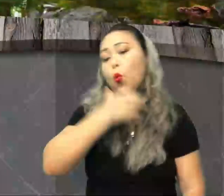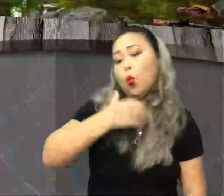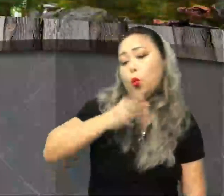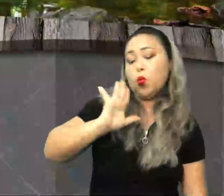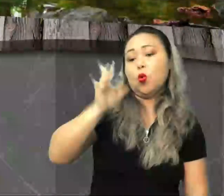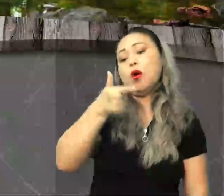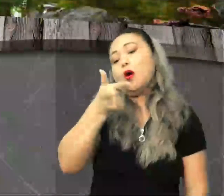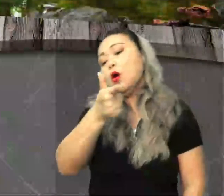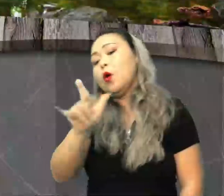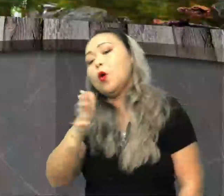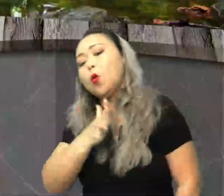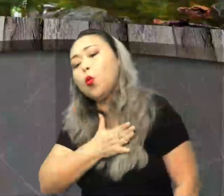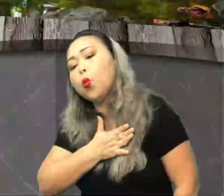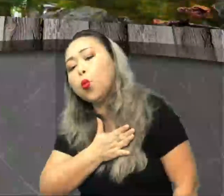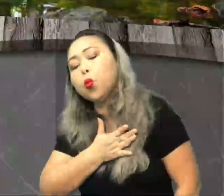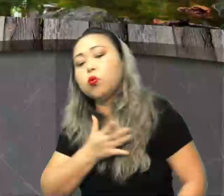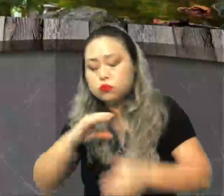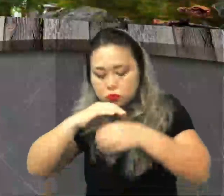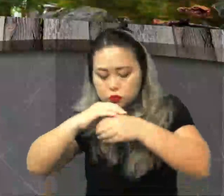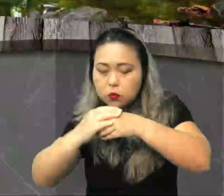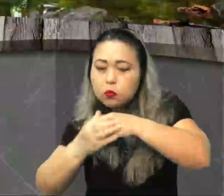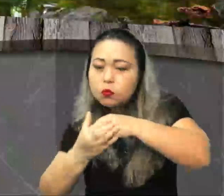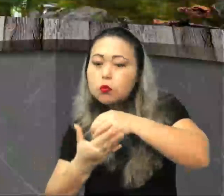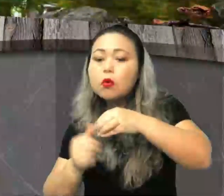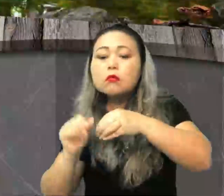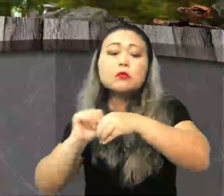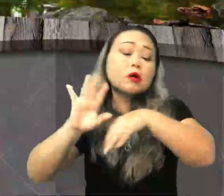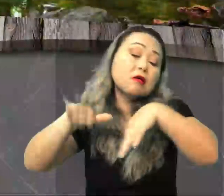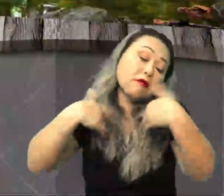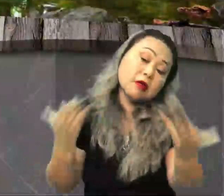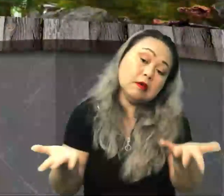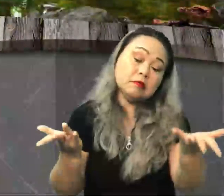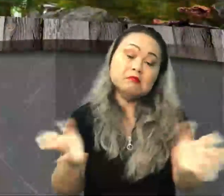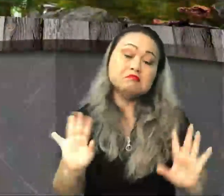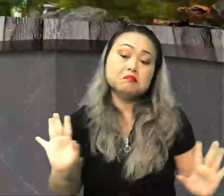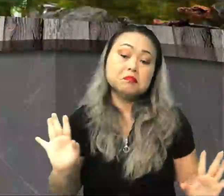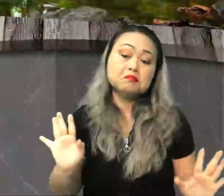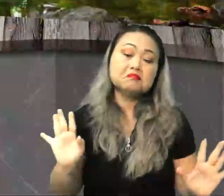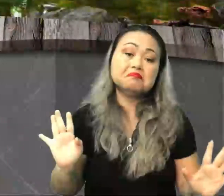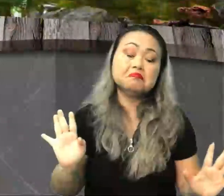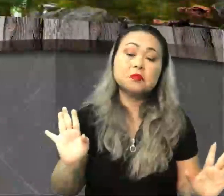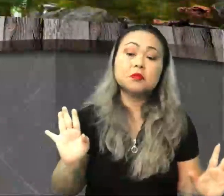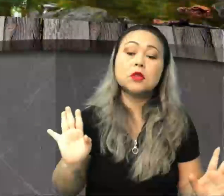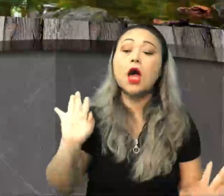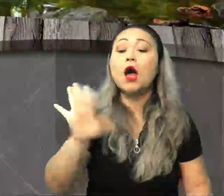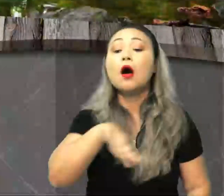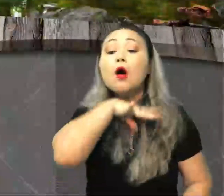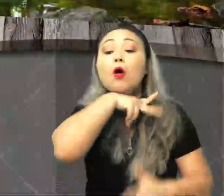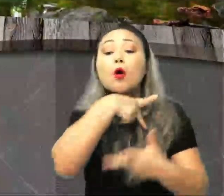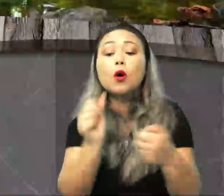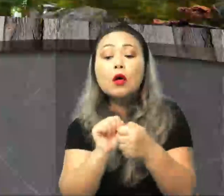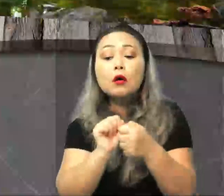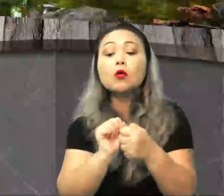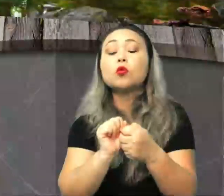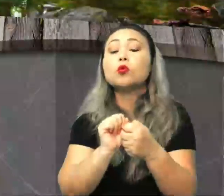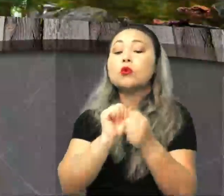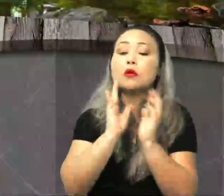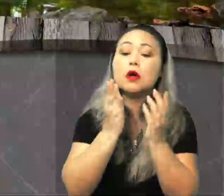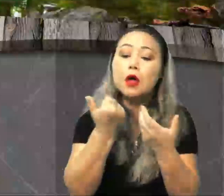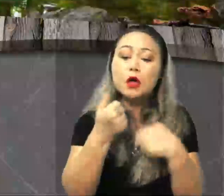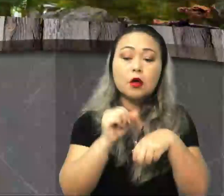algumas vão gostar dos ouriços, tá? Enfim, então, os animais